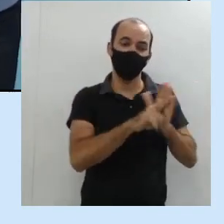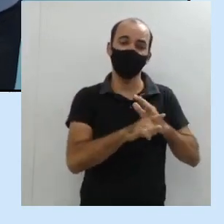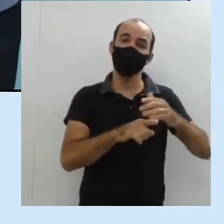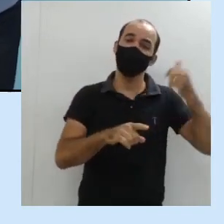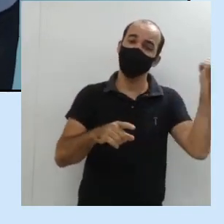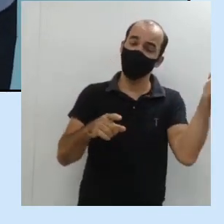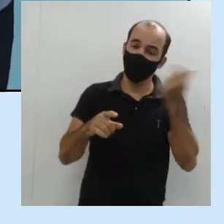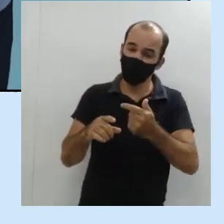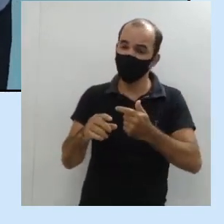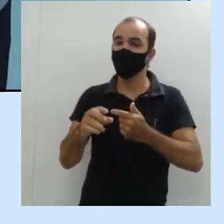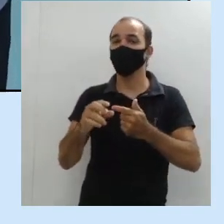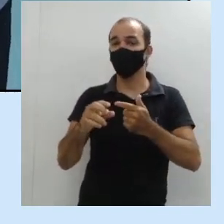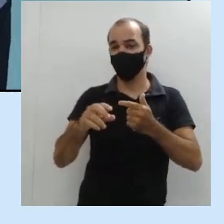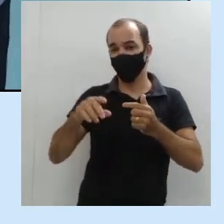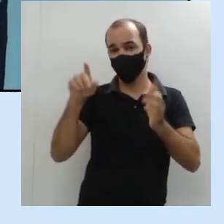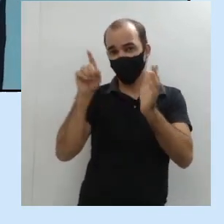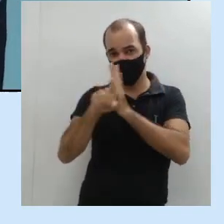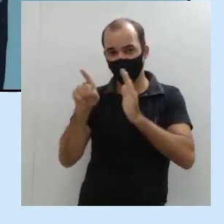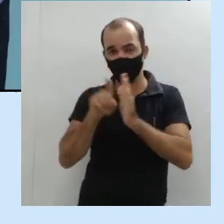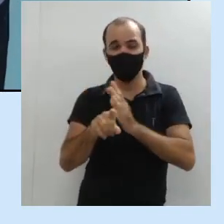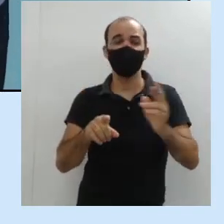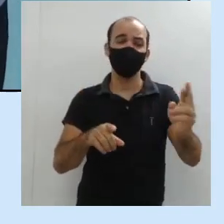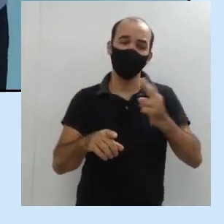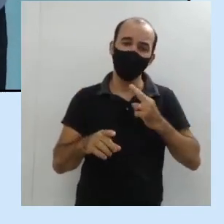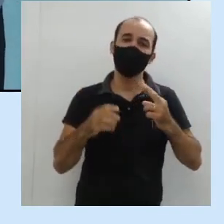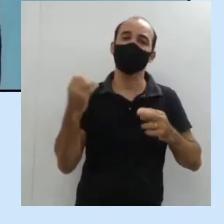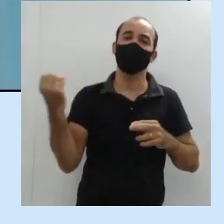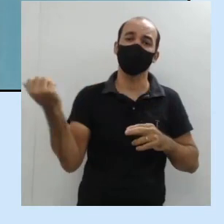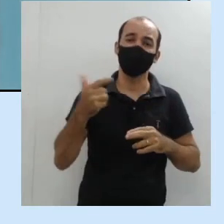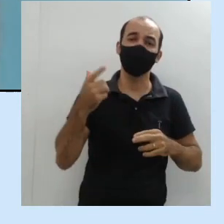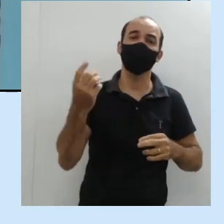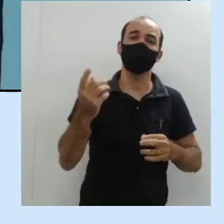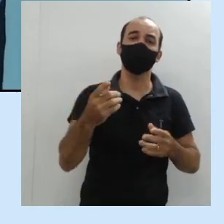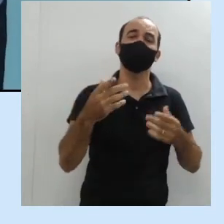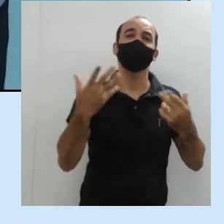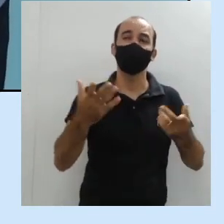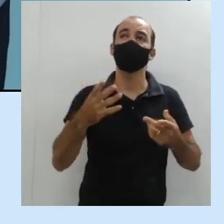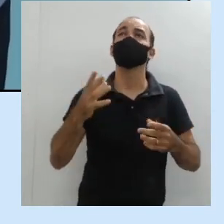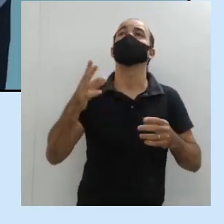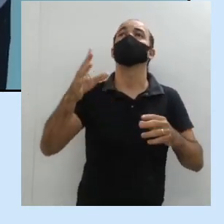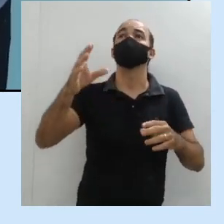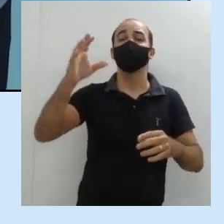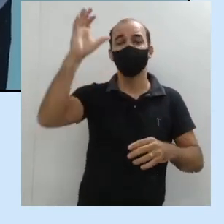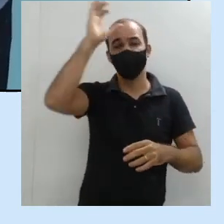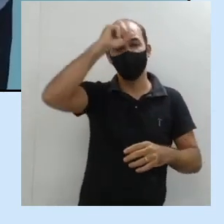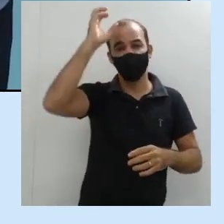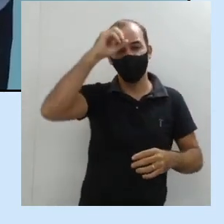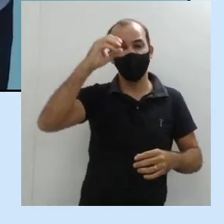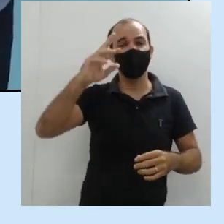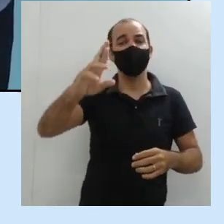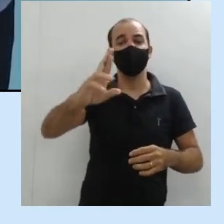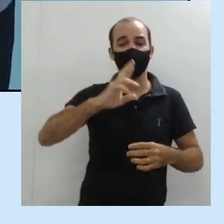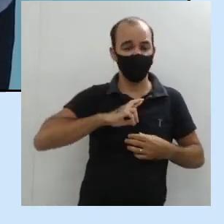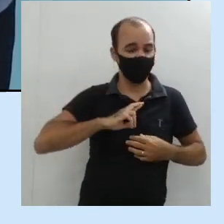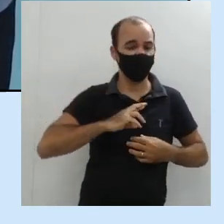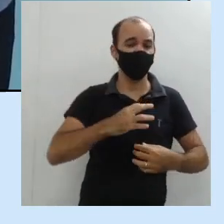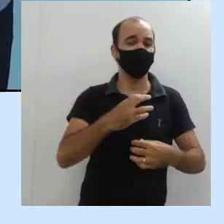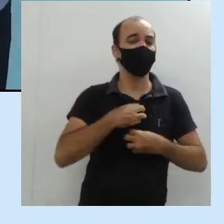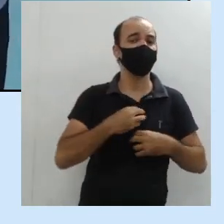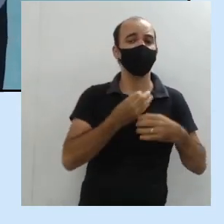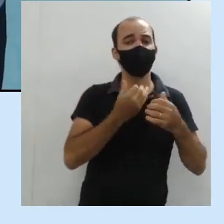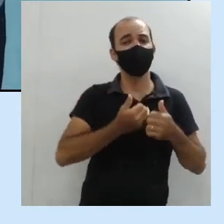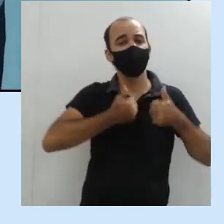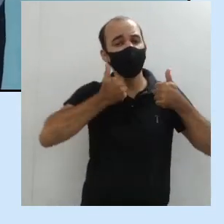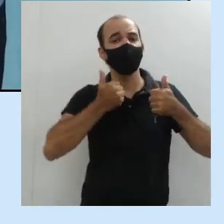nos levar a procurar algo que é o ideal, a verdade, a felicidade, e sempre em volta de uma questão.